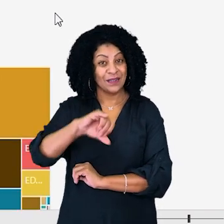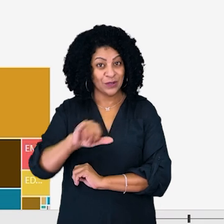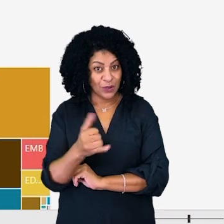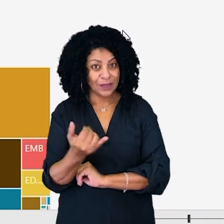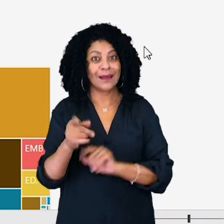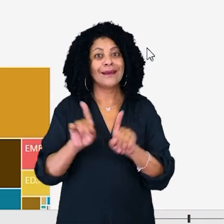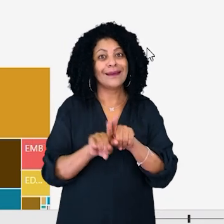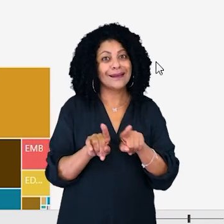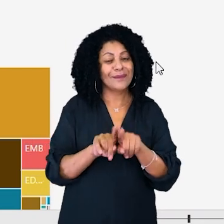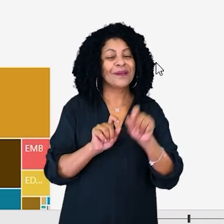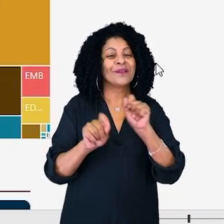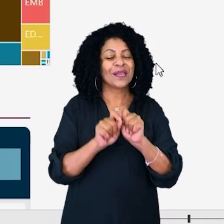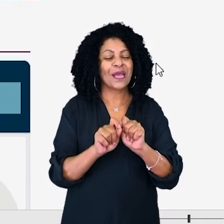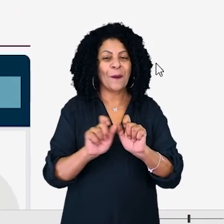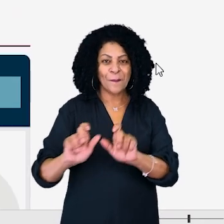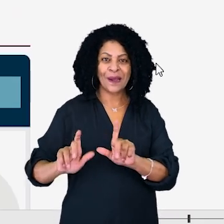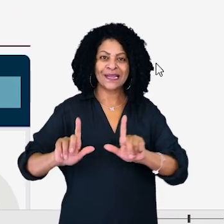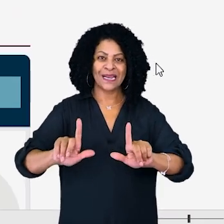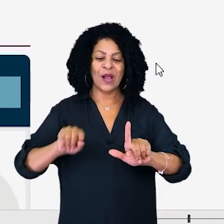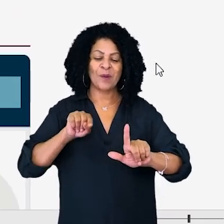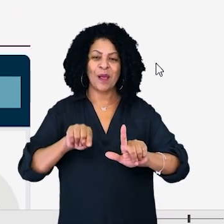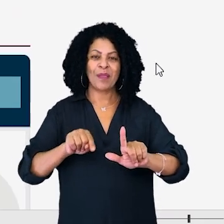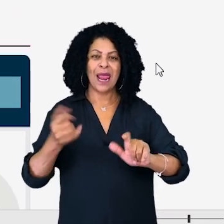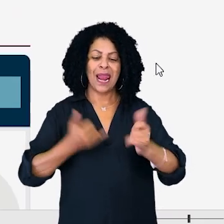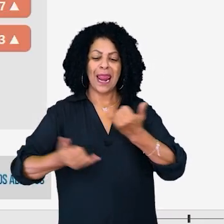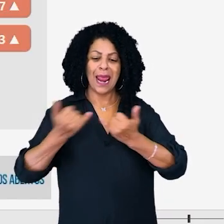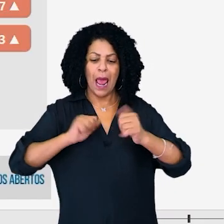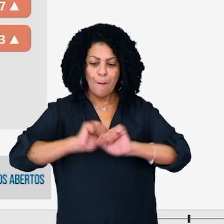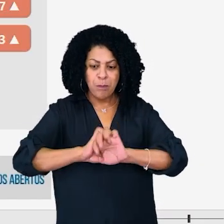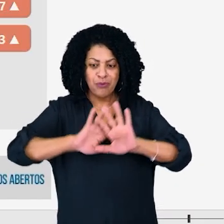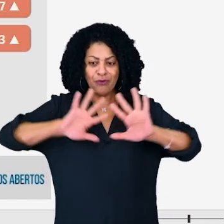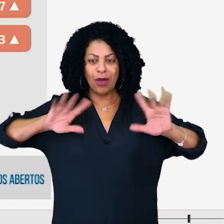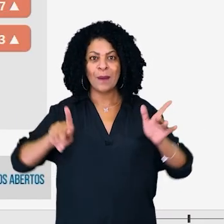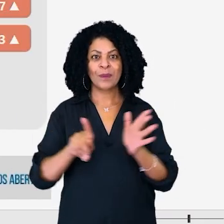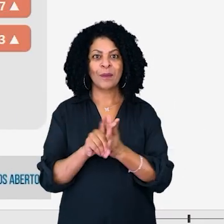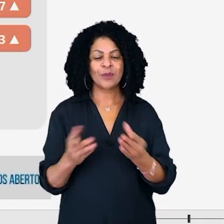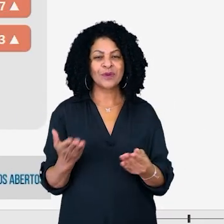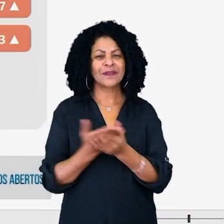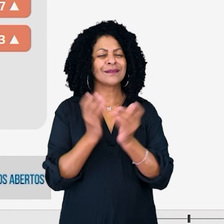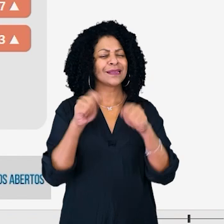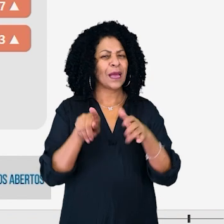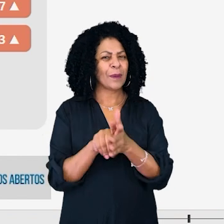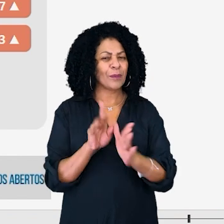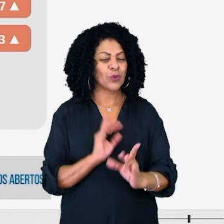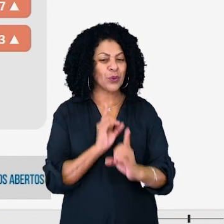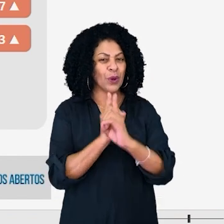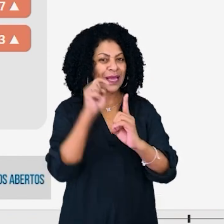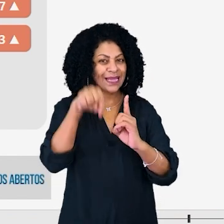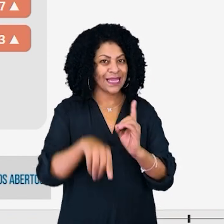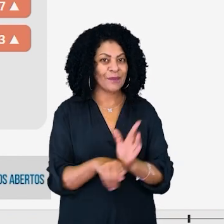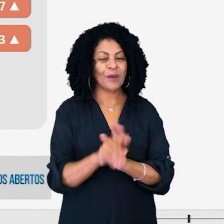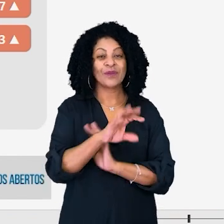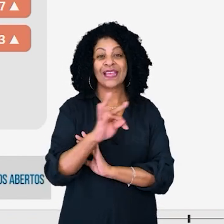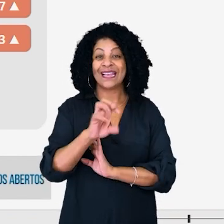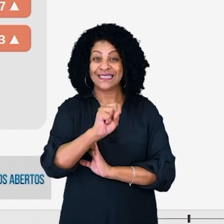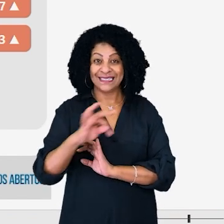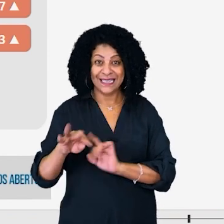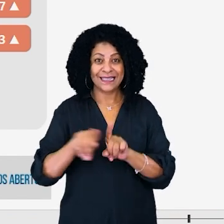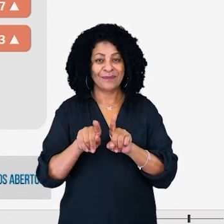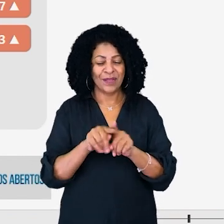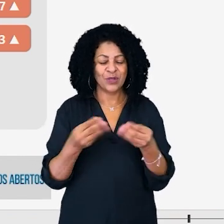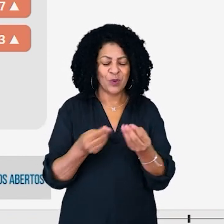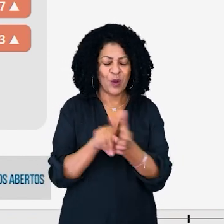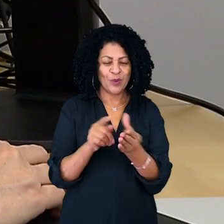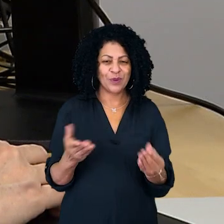E, finalmente, nós temos aí um painel com informações amplas sobre os processos que se encontram no TST, que é o de